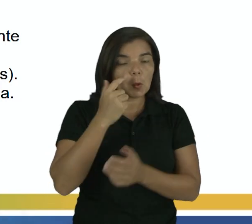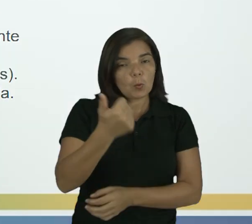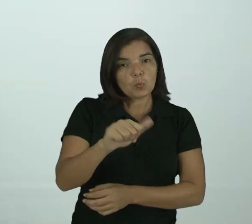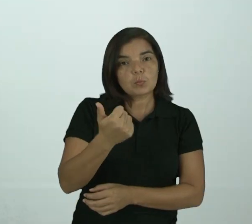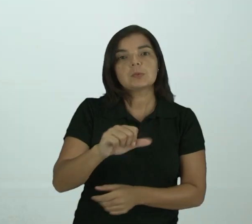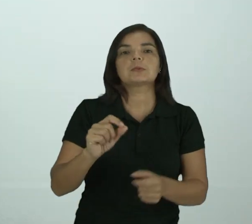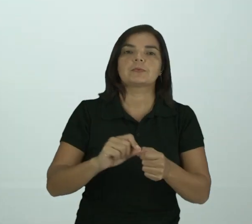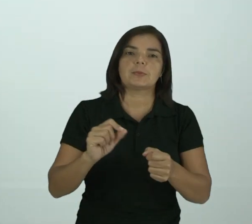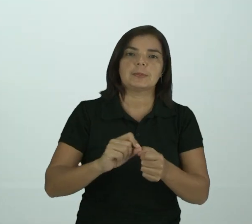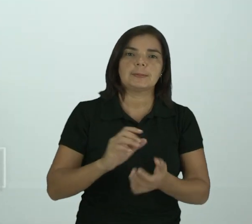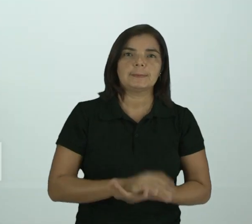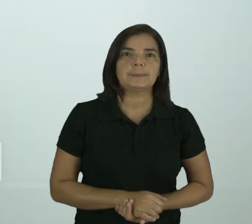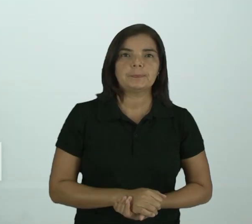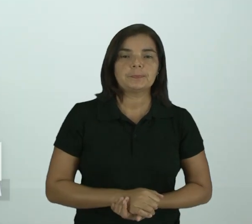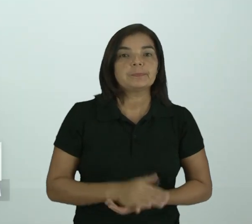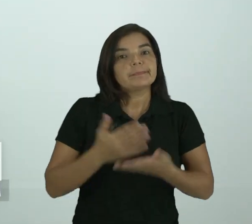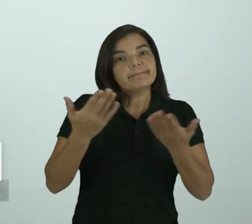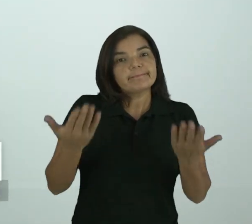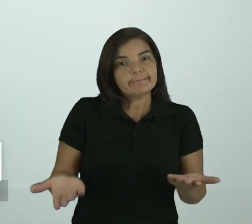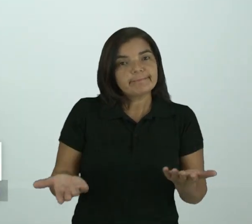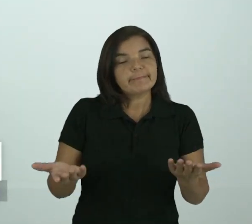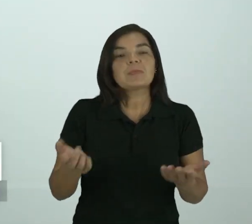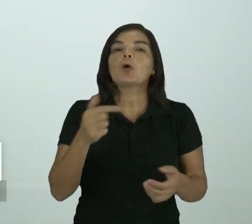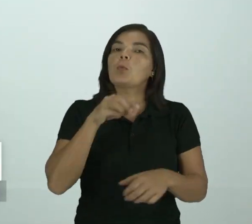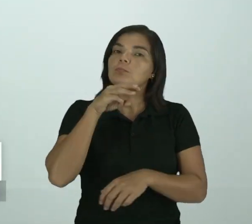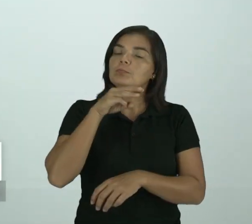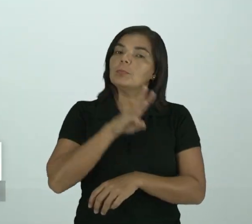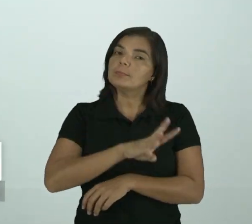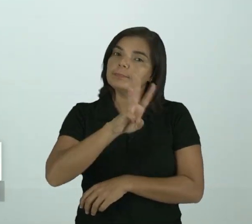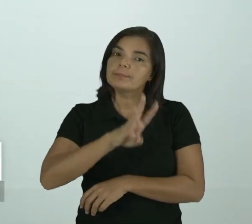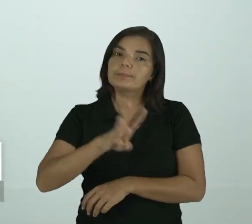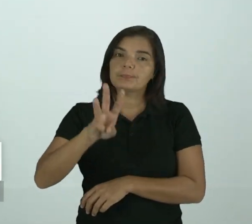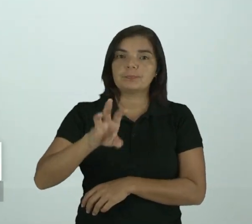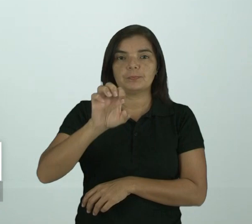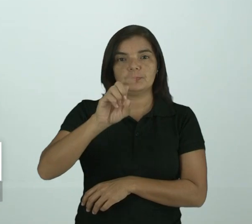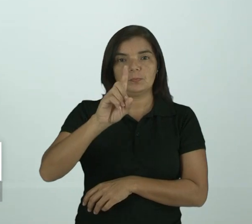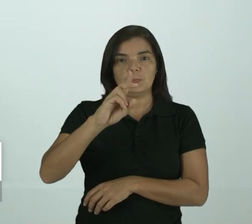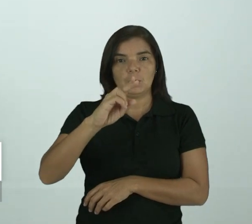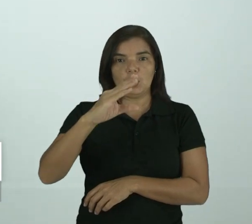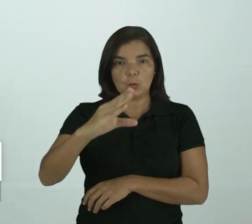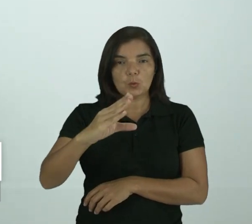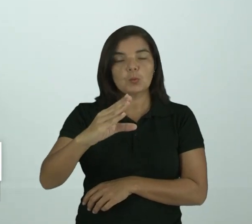precisam fazer. E, por fim, vocês podem acessar o site